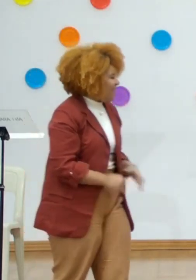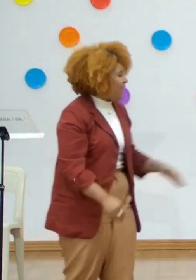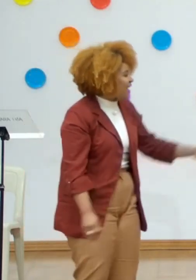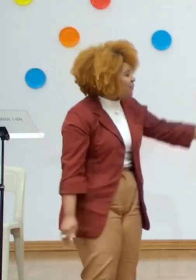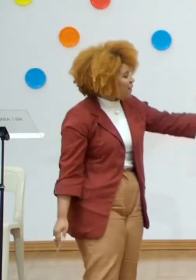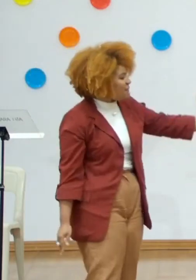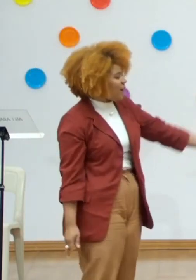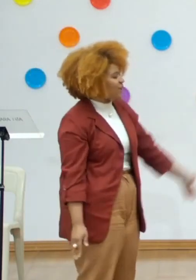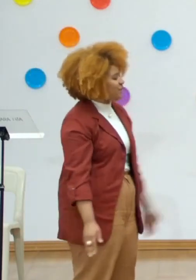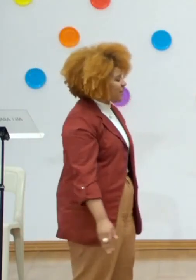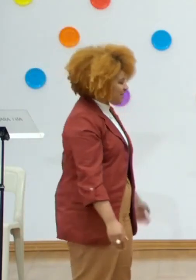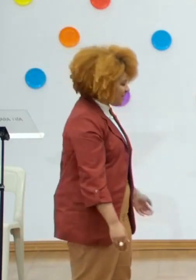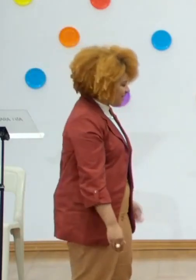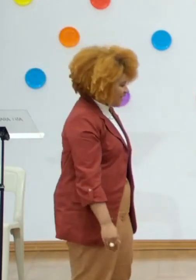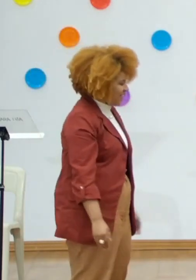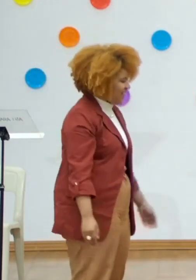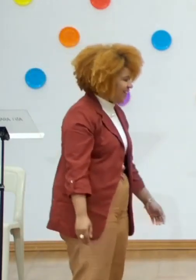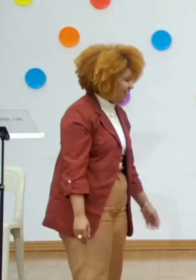Vai lá.